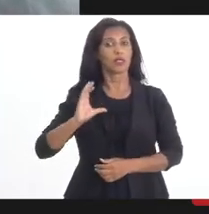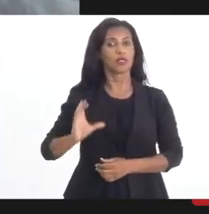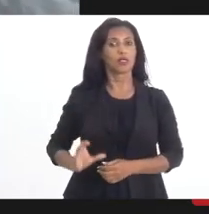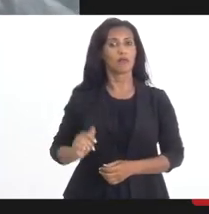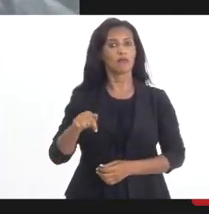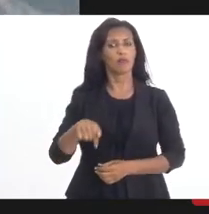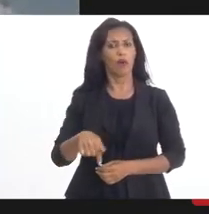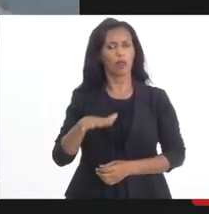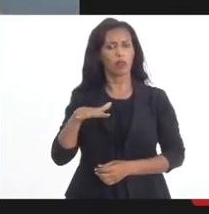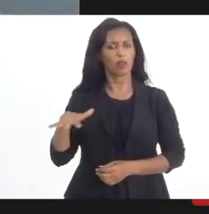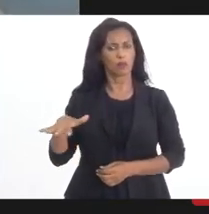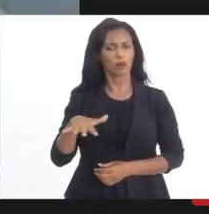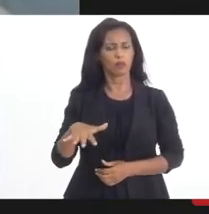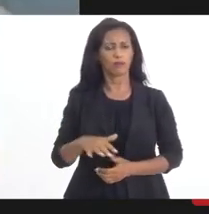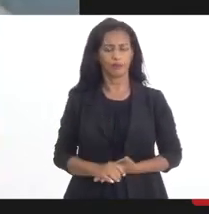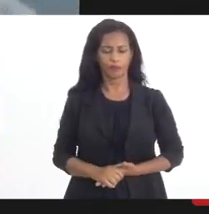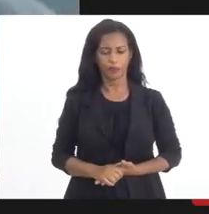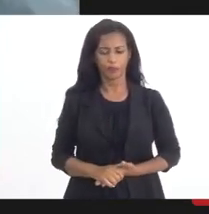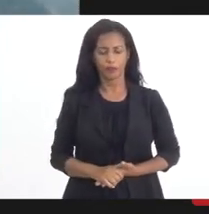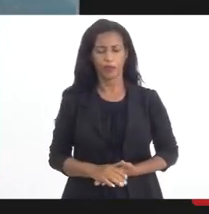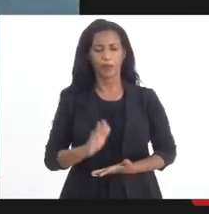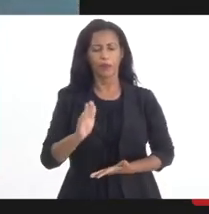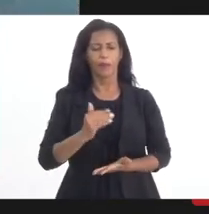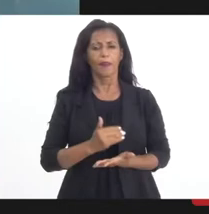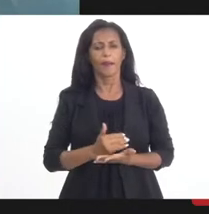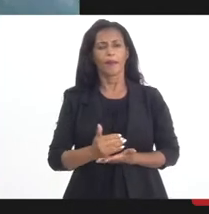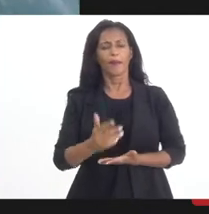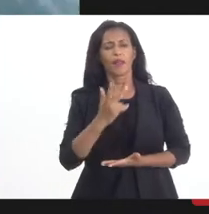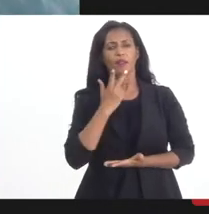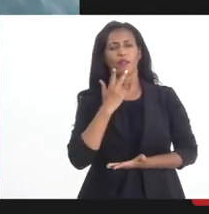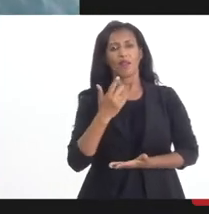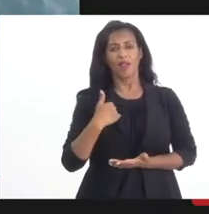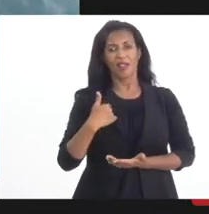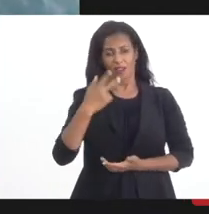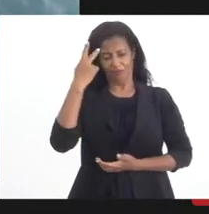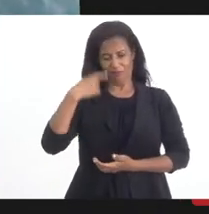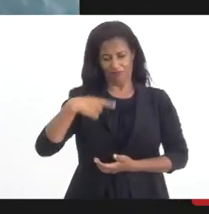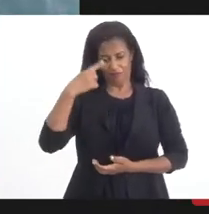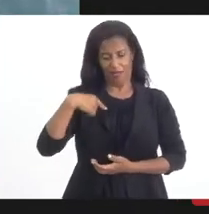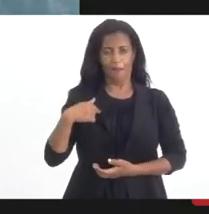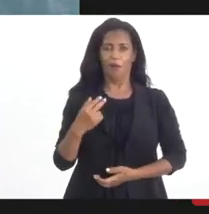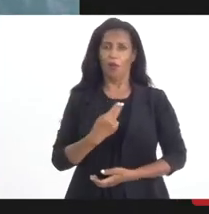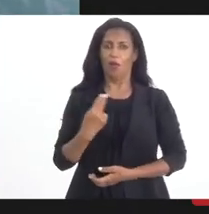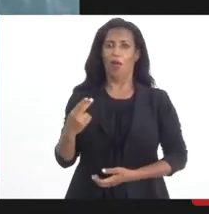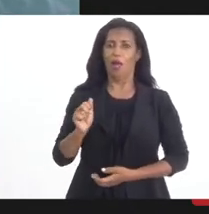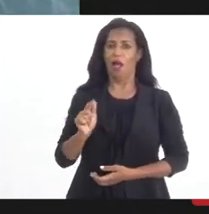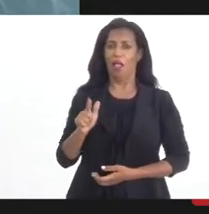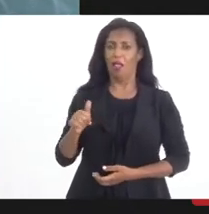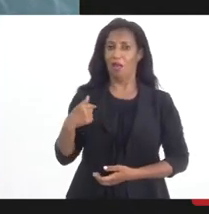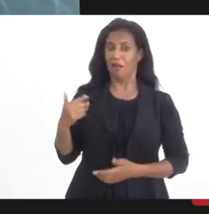da Zona Oeste. Para te iniciar, gostaria de falar um pouco, vou me apresentar. Meu nome é Alex, sou